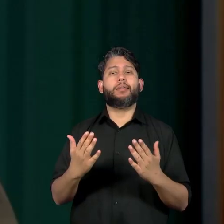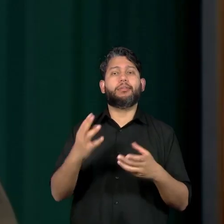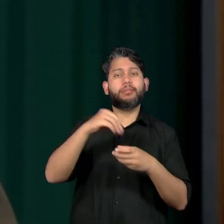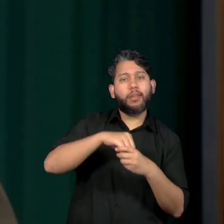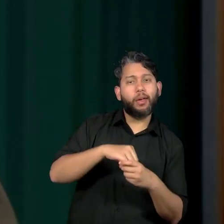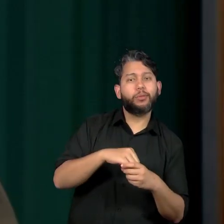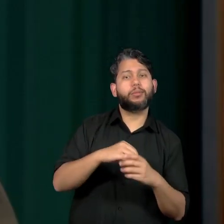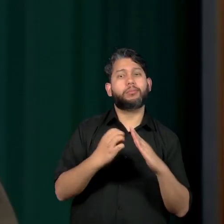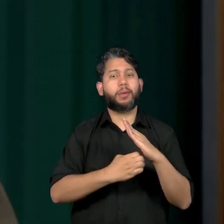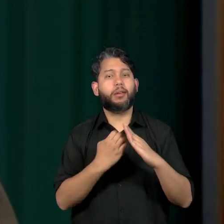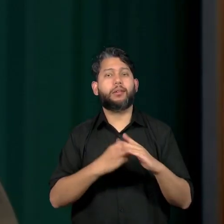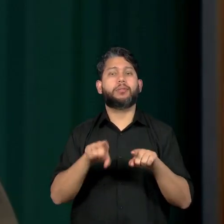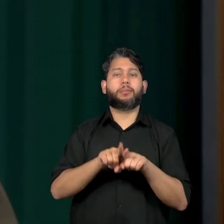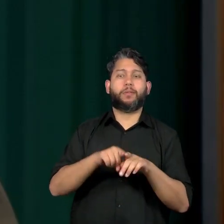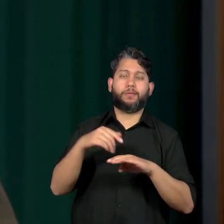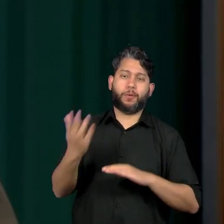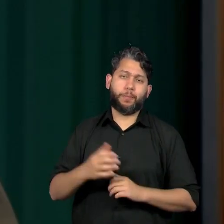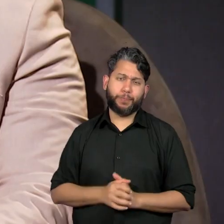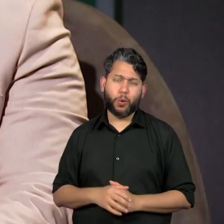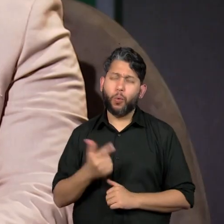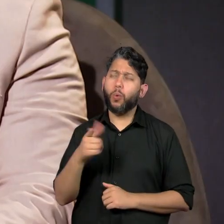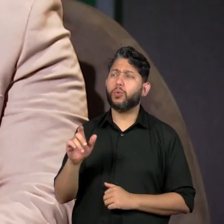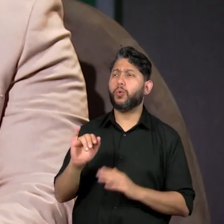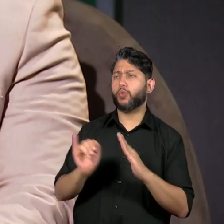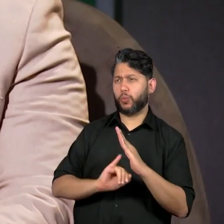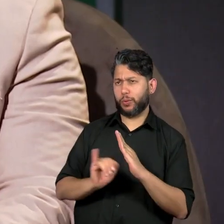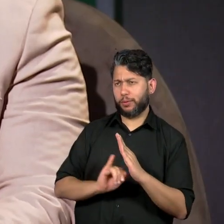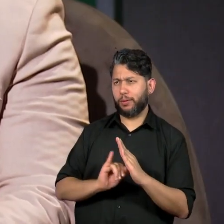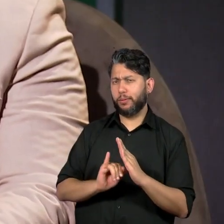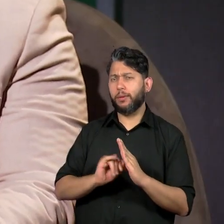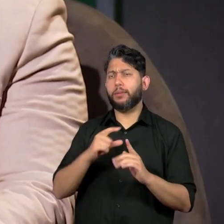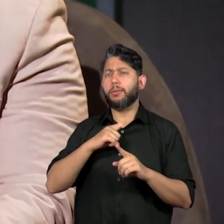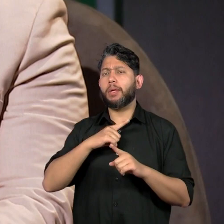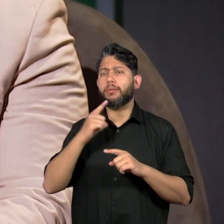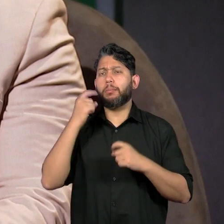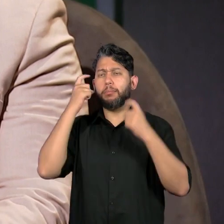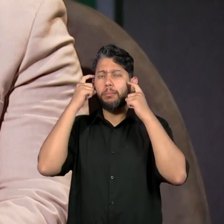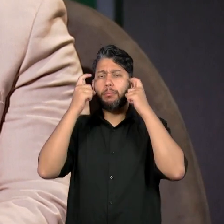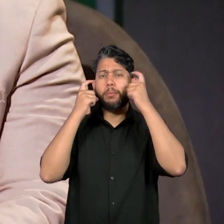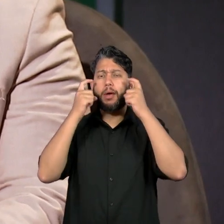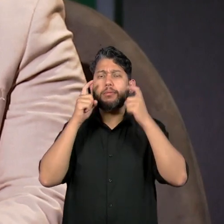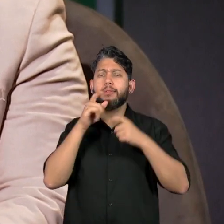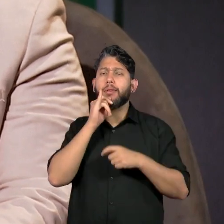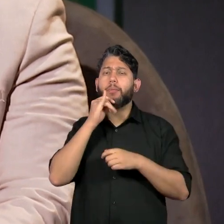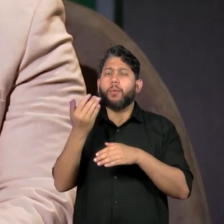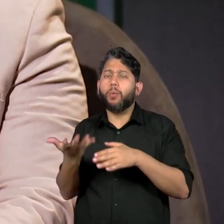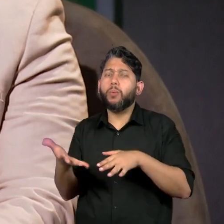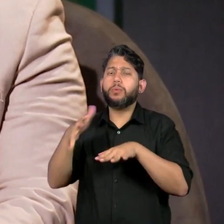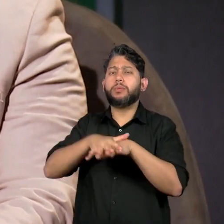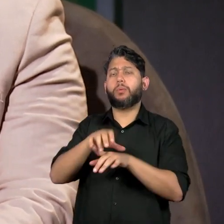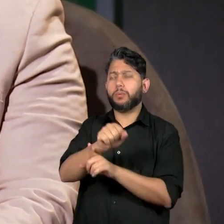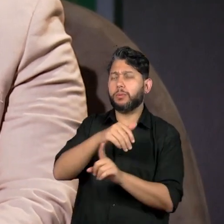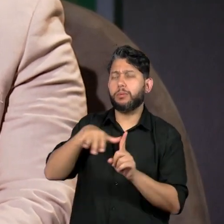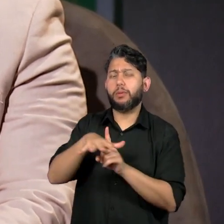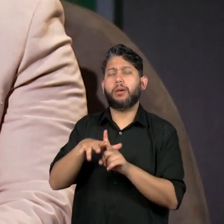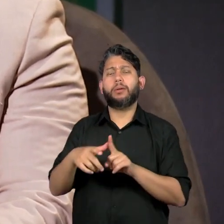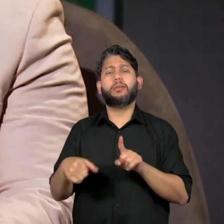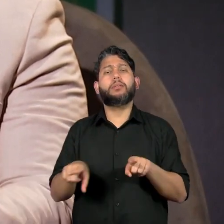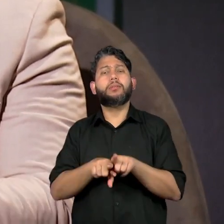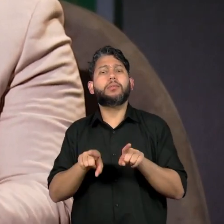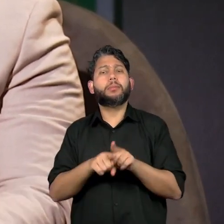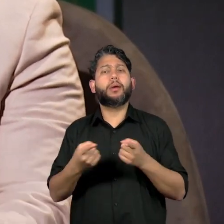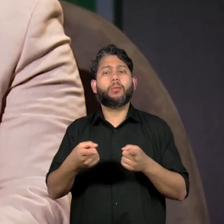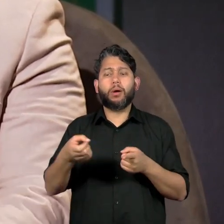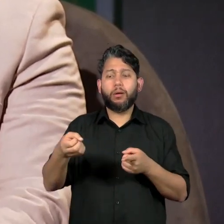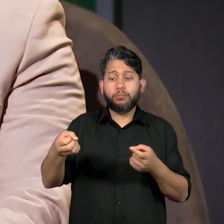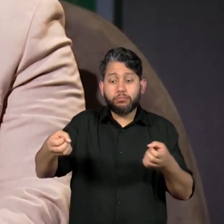outras instituições financeiras também, ela tem um compromisso de você ter essa questão da inclusão social e proporcionar também essa maior